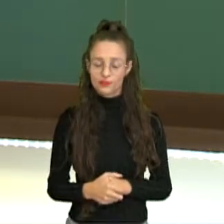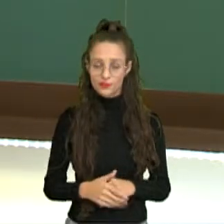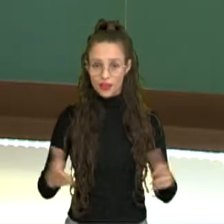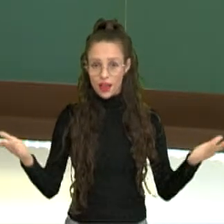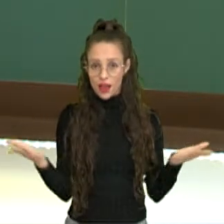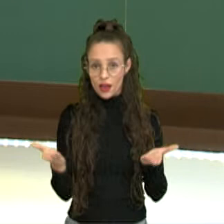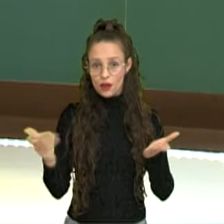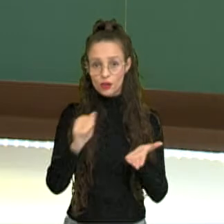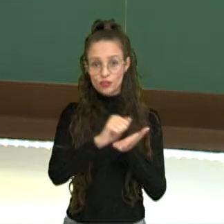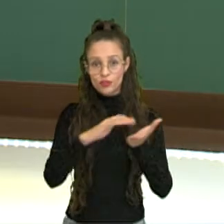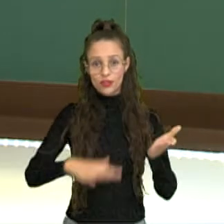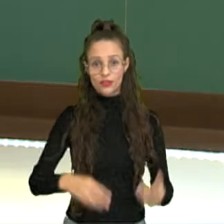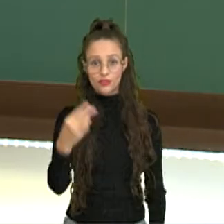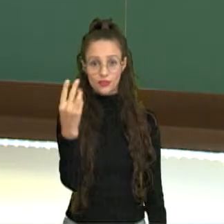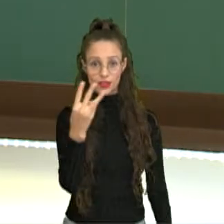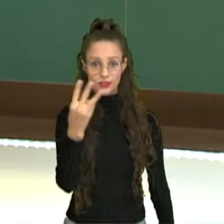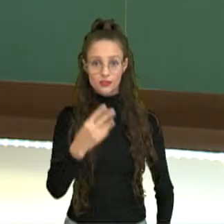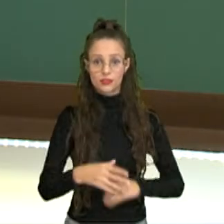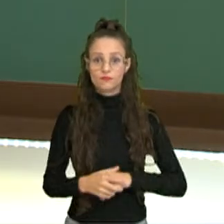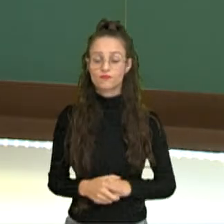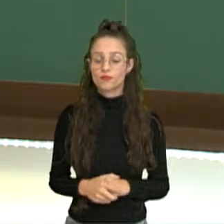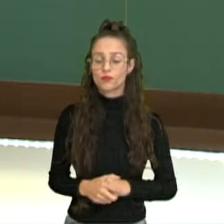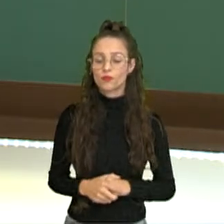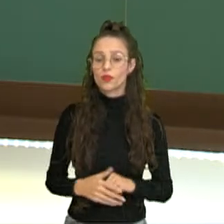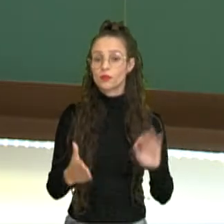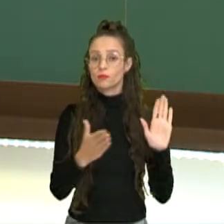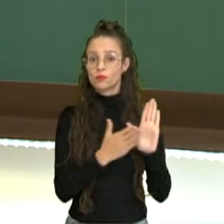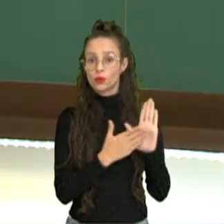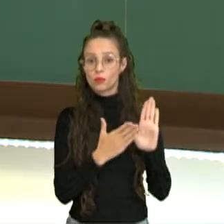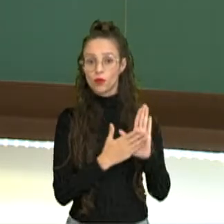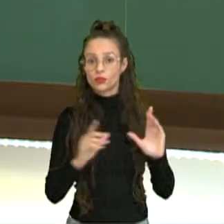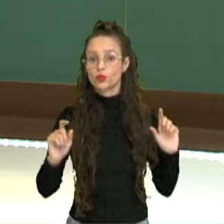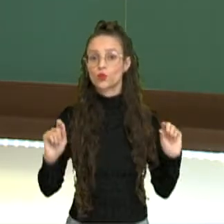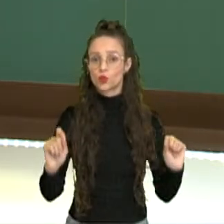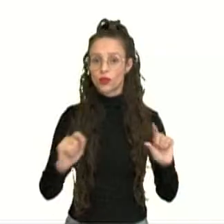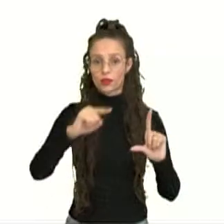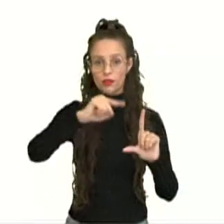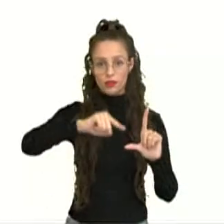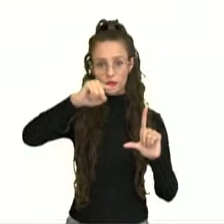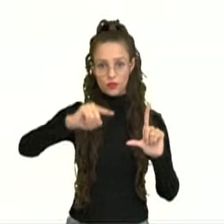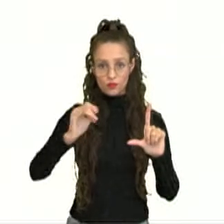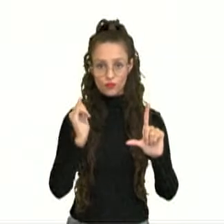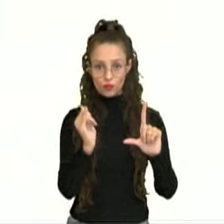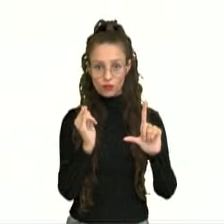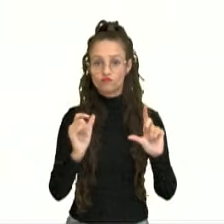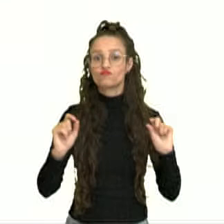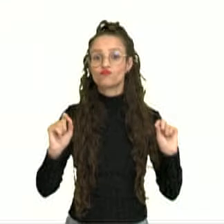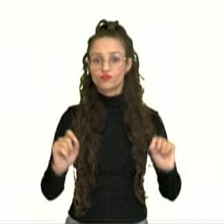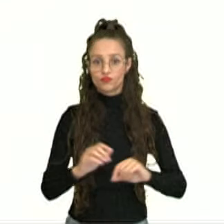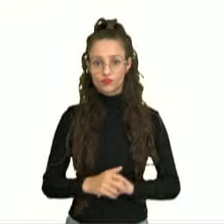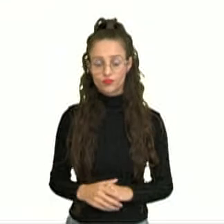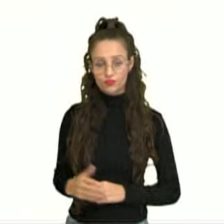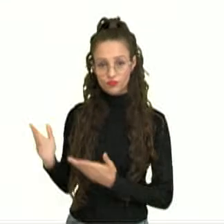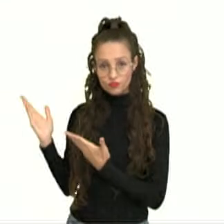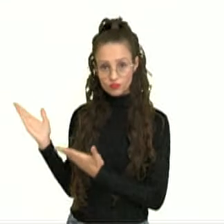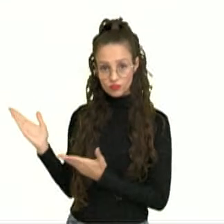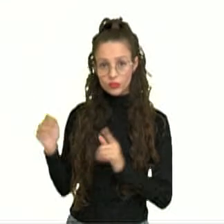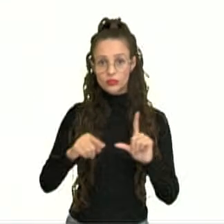Chegamos à atividade 3. E qual é a nossa proposta de trabalho com o infográfico? Eu tenho aqui o